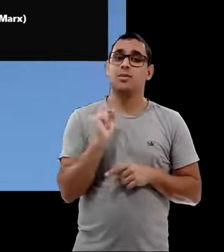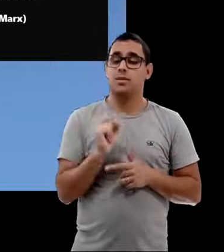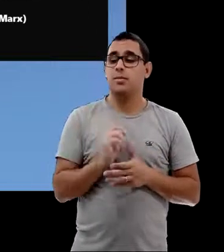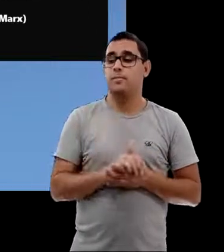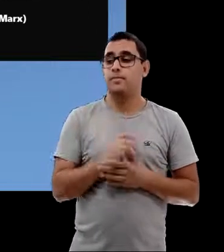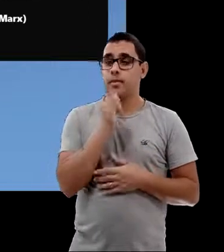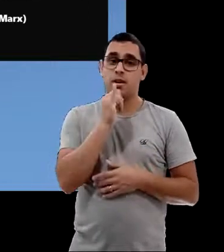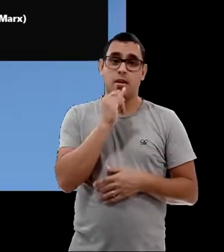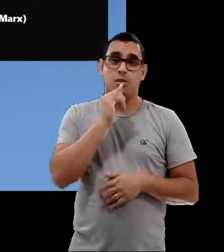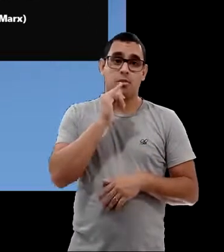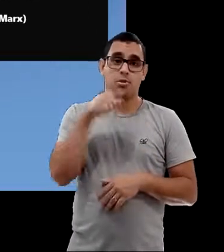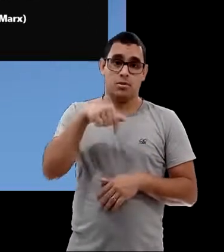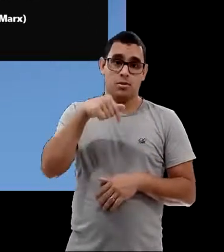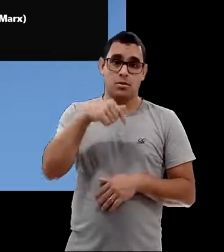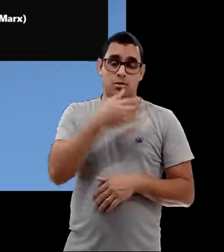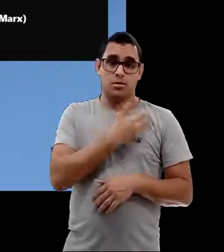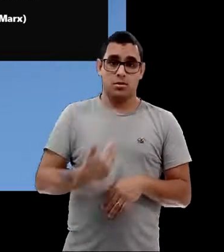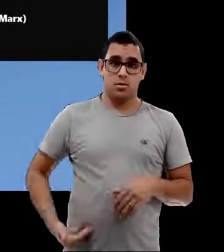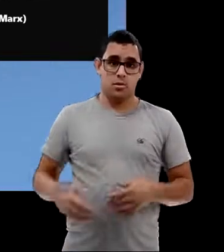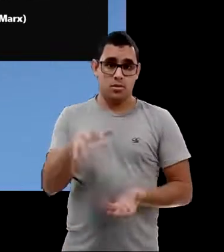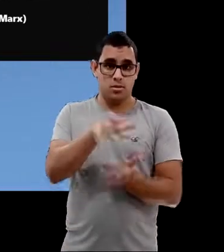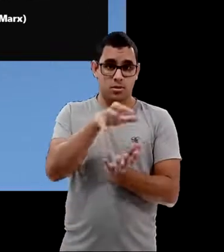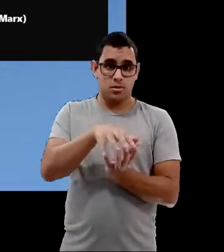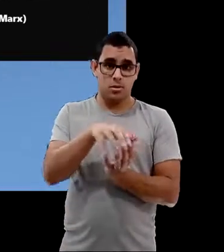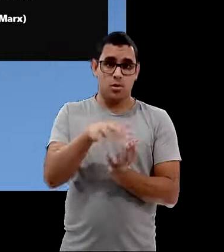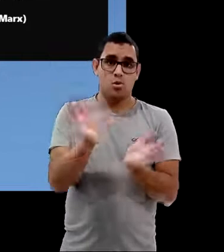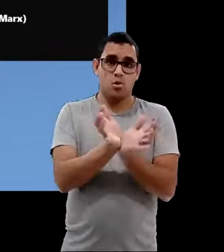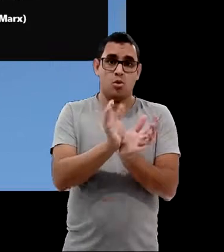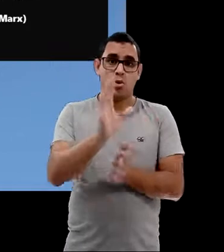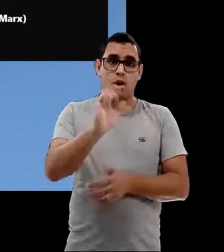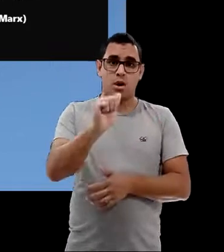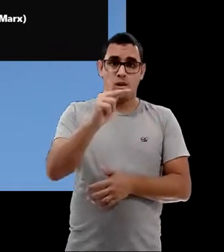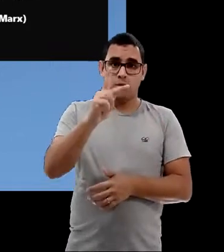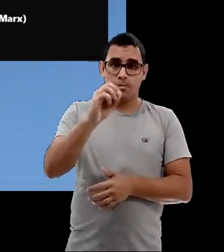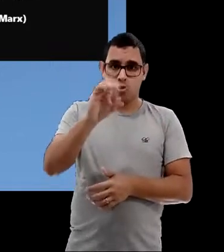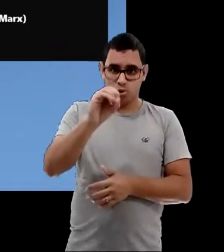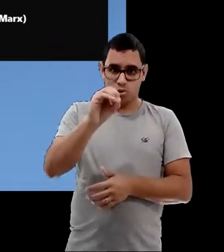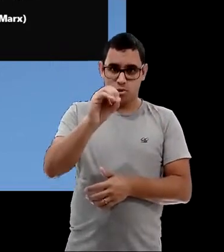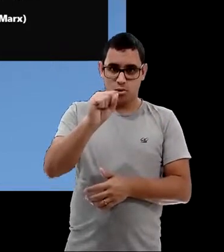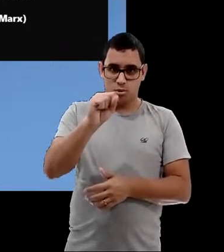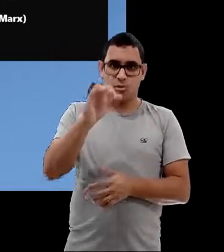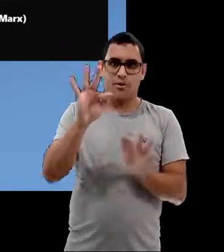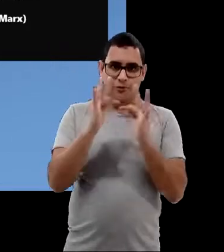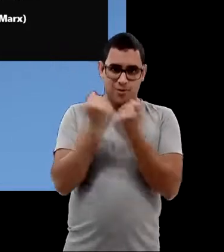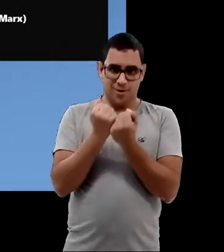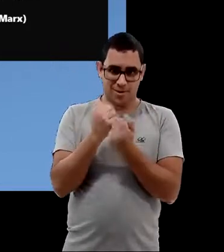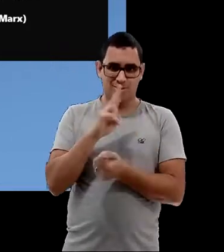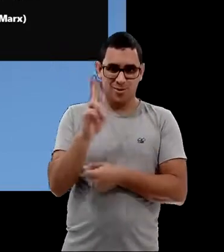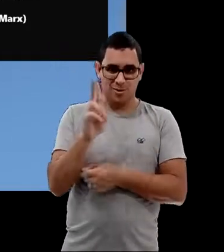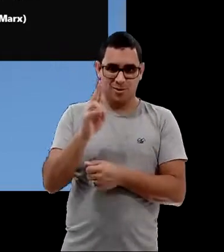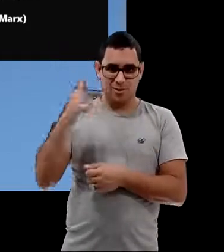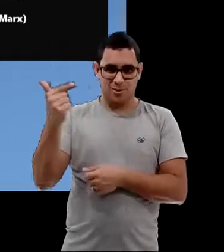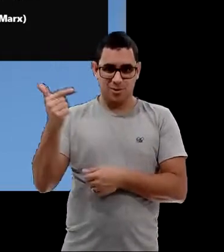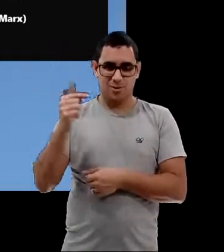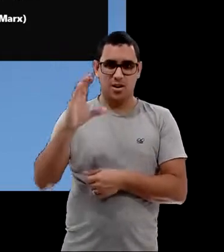que, em Pernambuco, por exemplo, a família Campos detém o poder político. Esse poder político